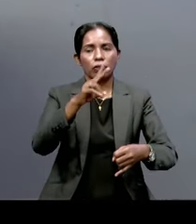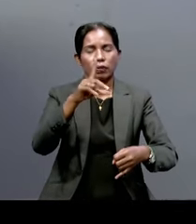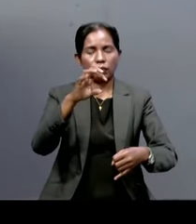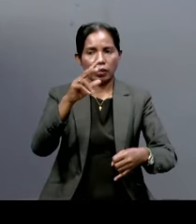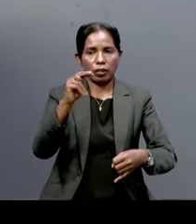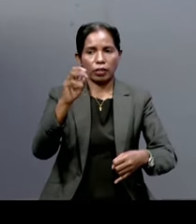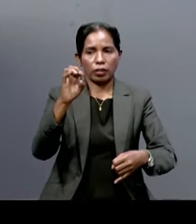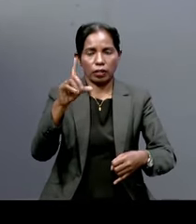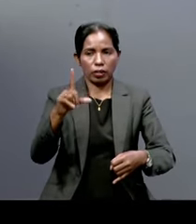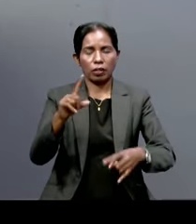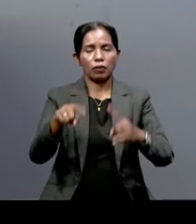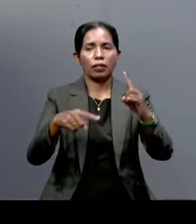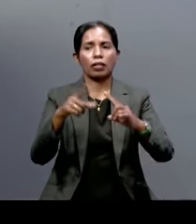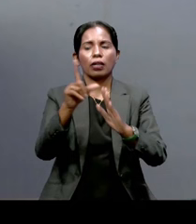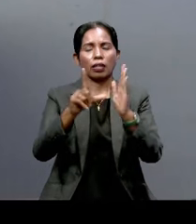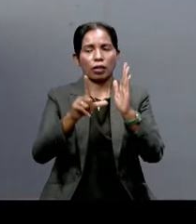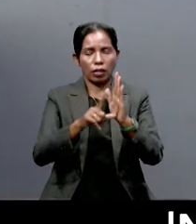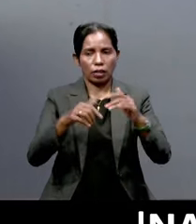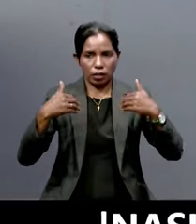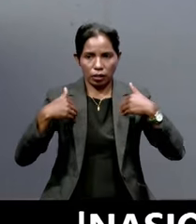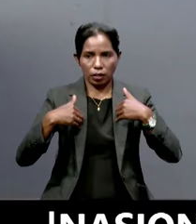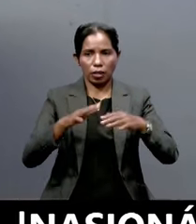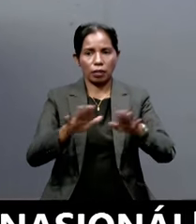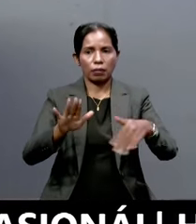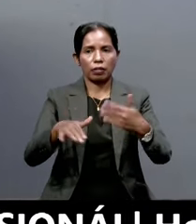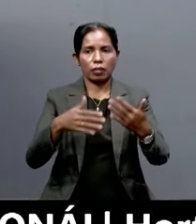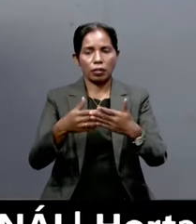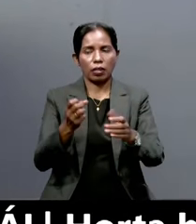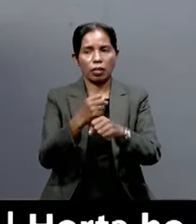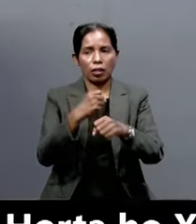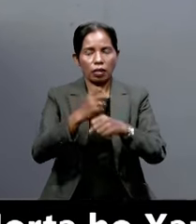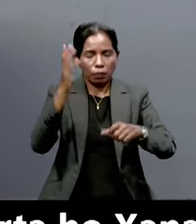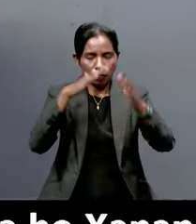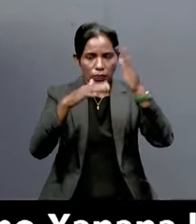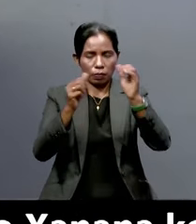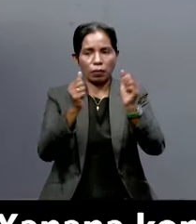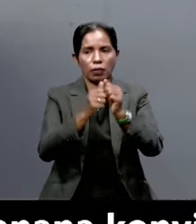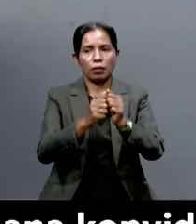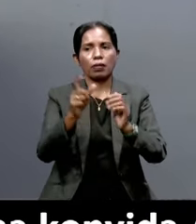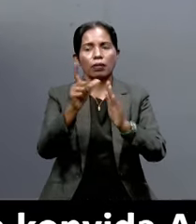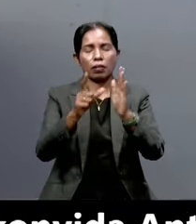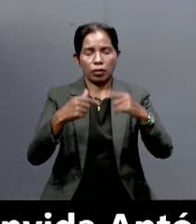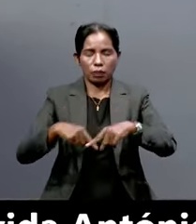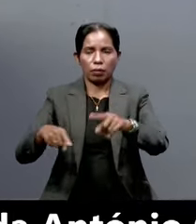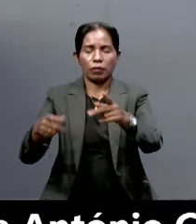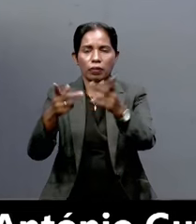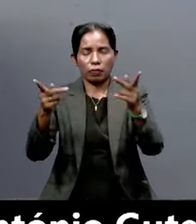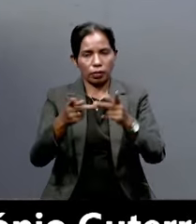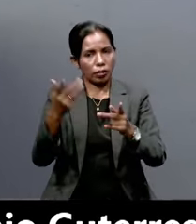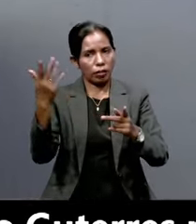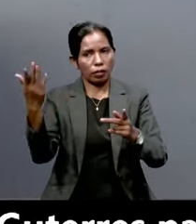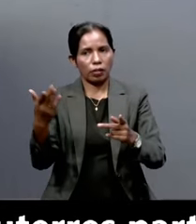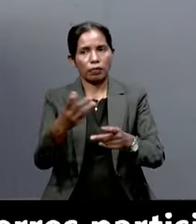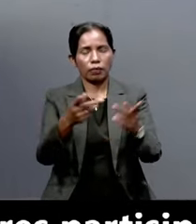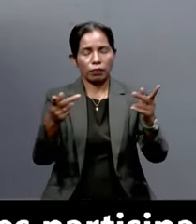ona, então itani labarik sir ne bema ki teria um conflito ho lei, sir se baho to fatin na ba, sir se baho to